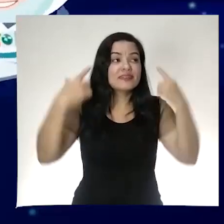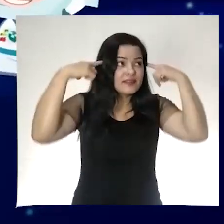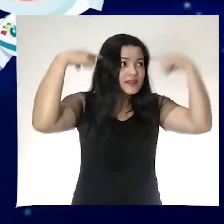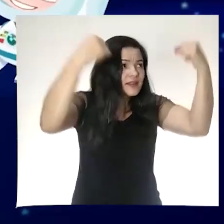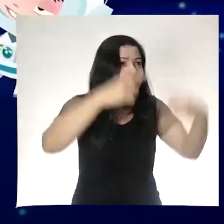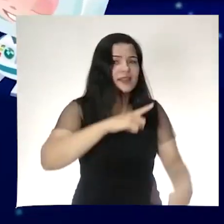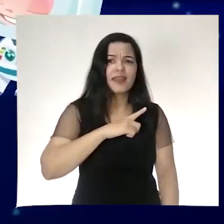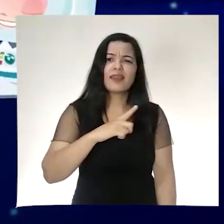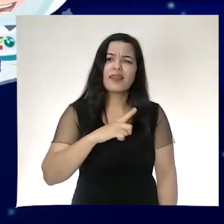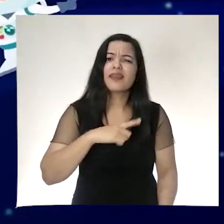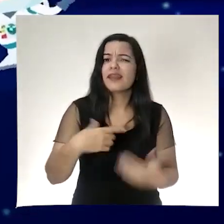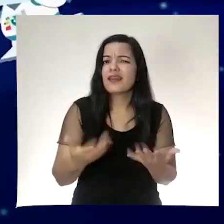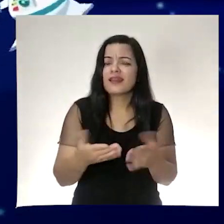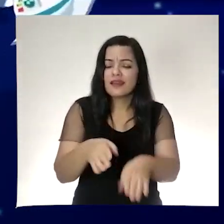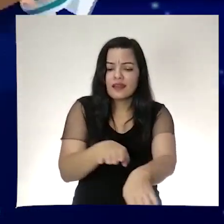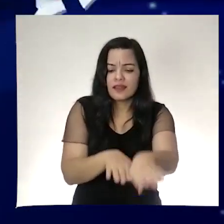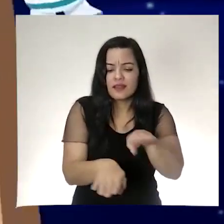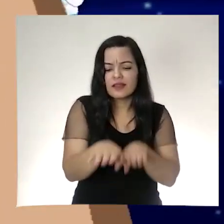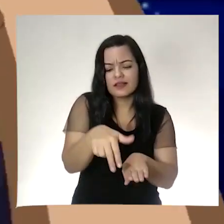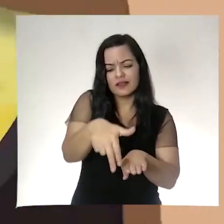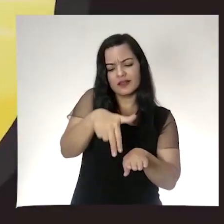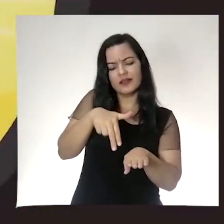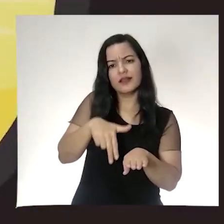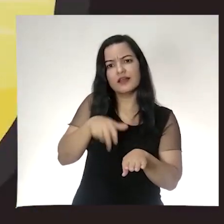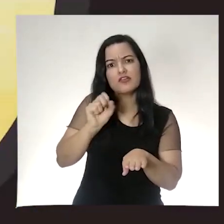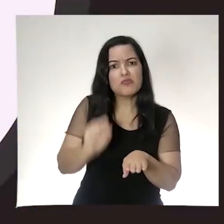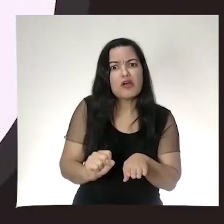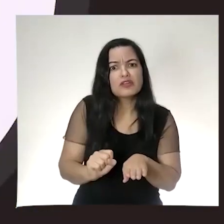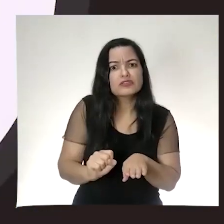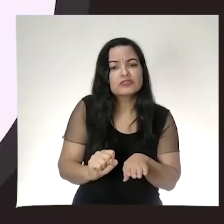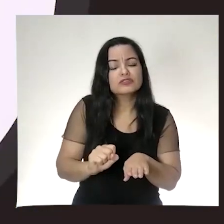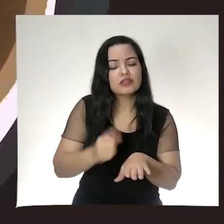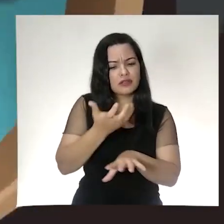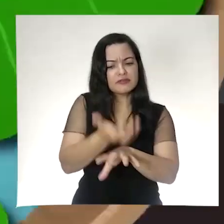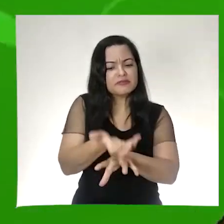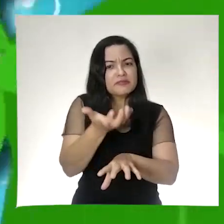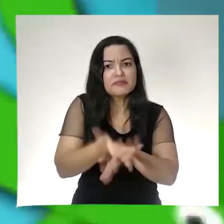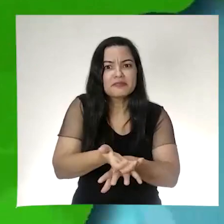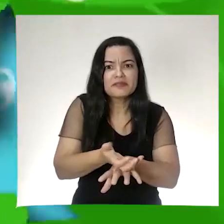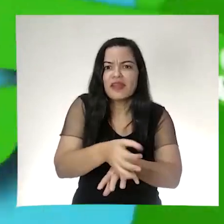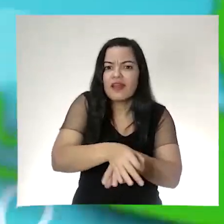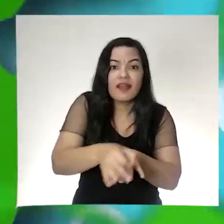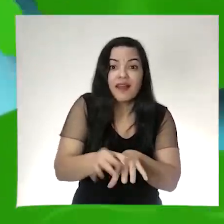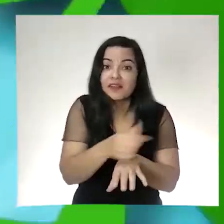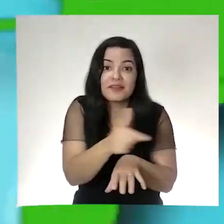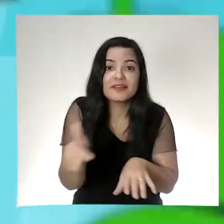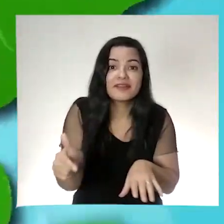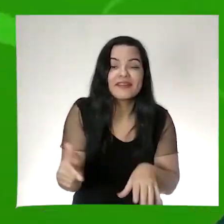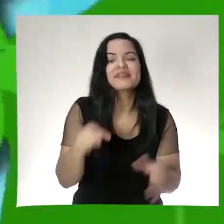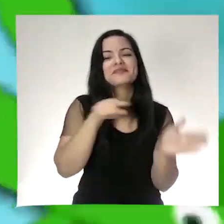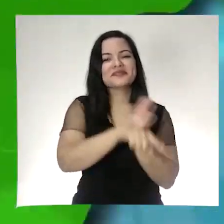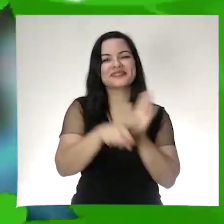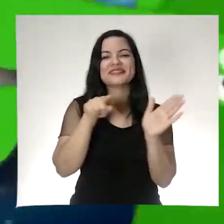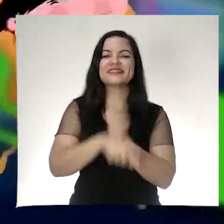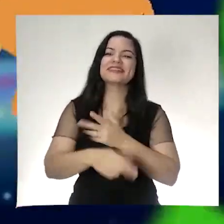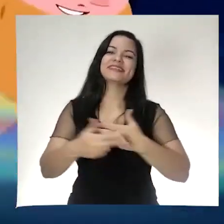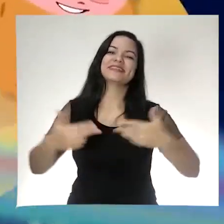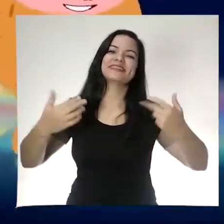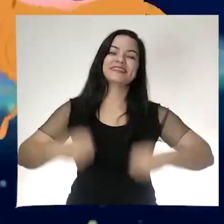que existe doente? Dá pra andar de trás pra frente, abacaxi não tem semente. Tudo que a pergunta a Luna